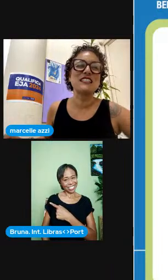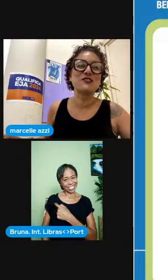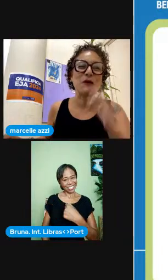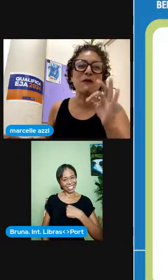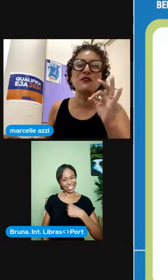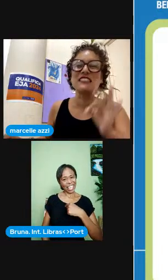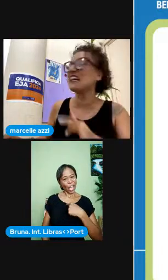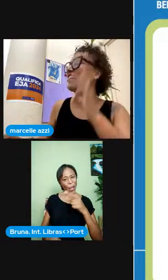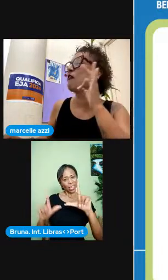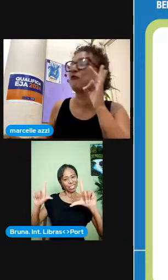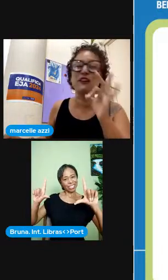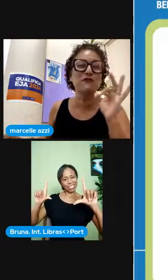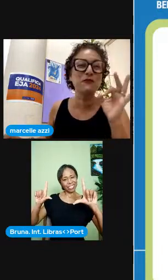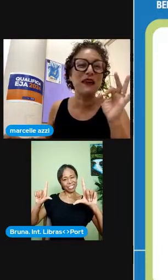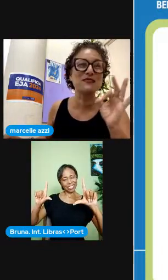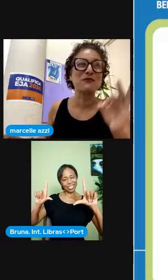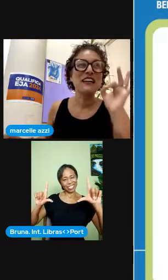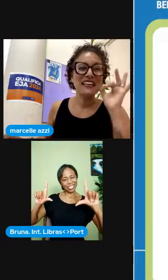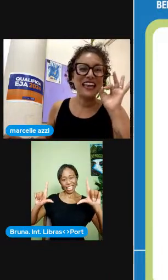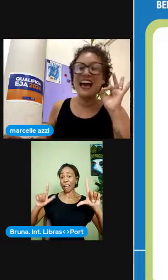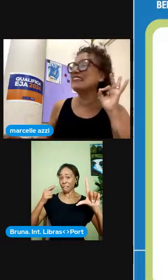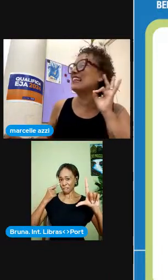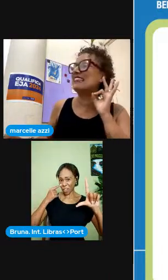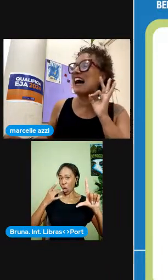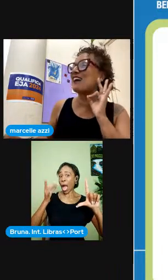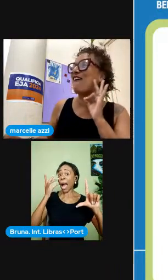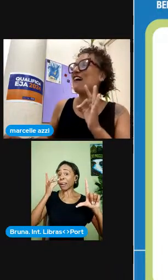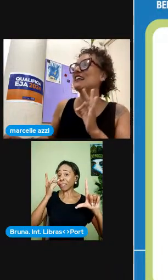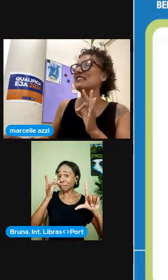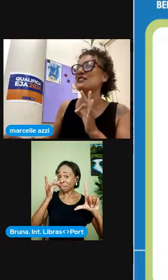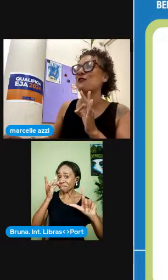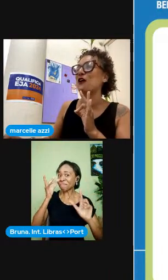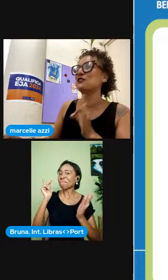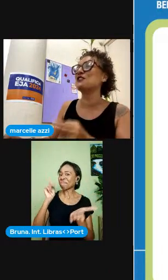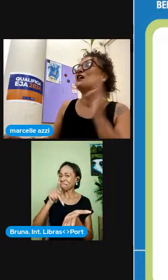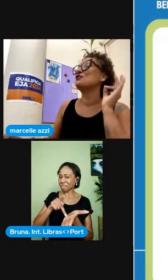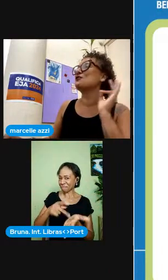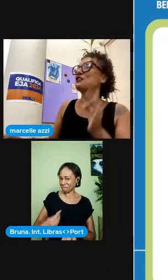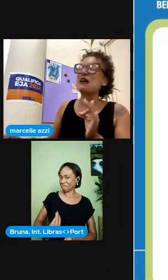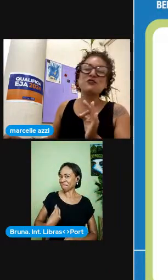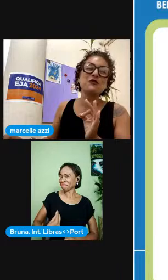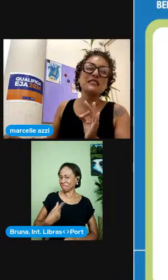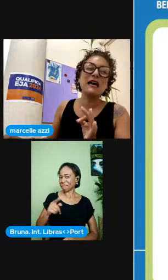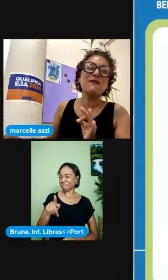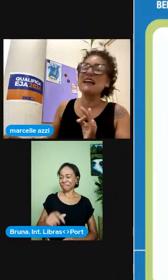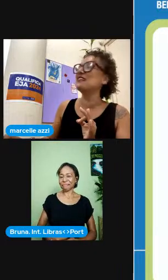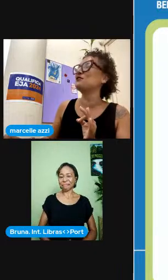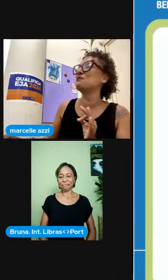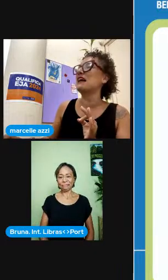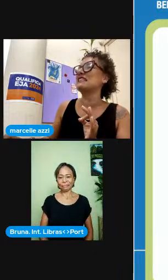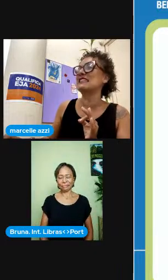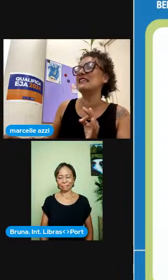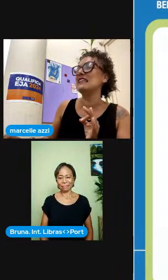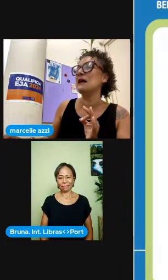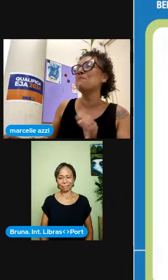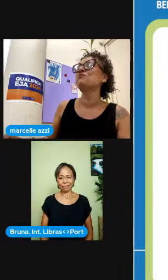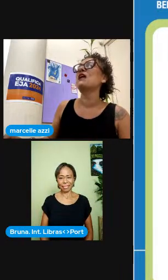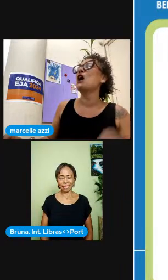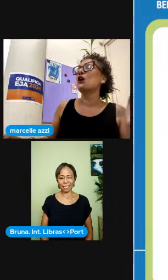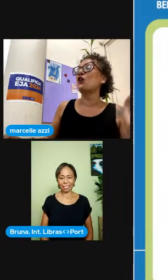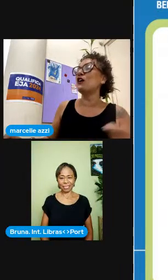ladinho para vocês, só para mostrar que é ao vivo mesmo, que é da agora essas fotos. José Maria dos Mares